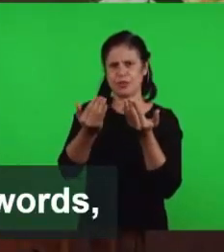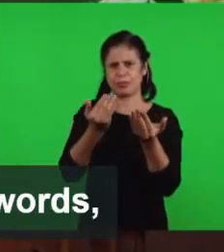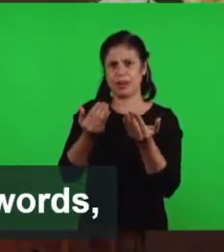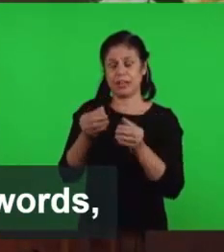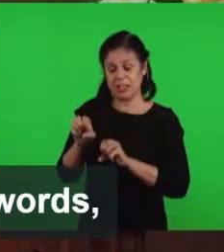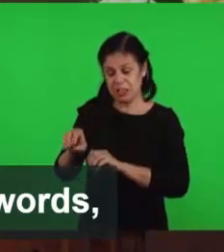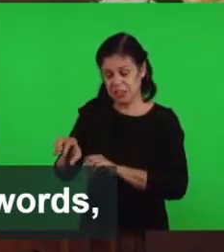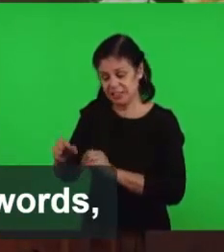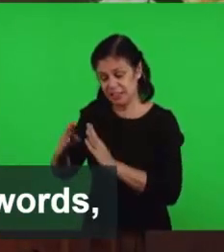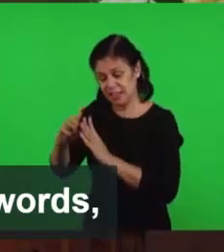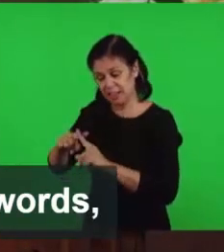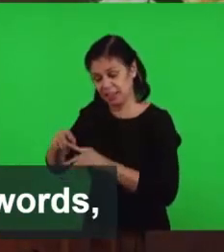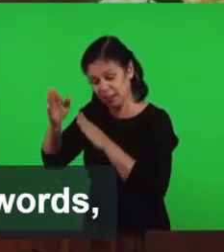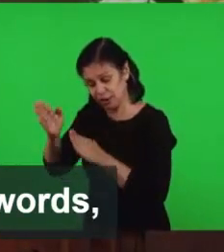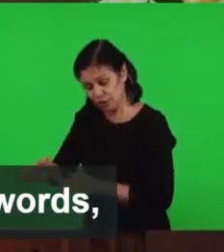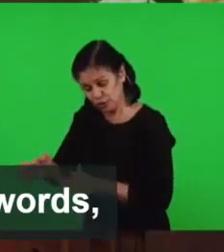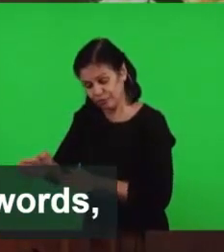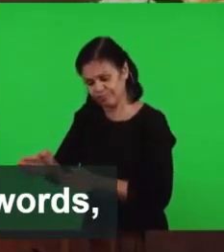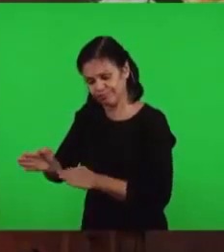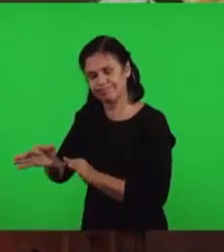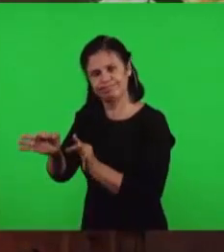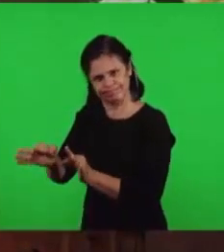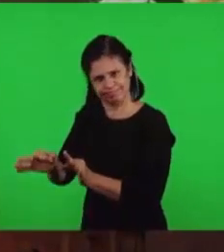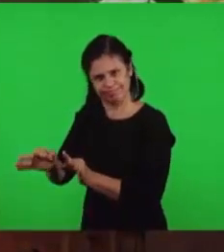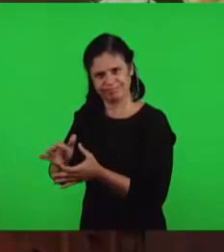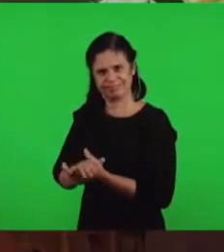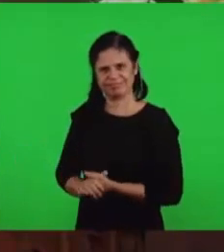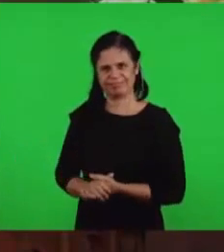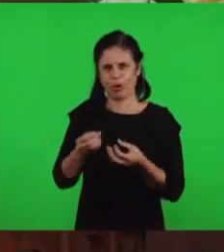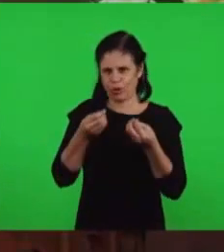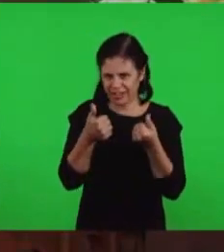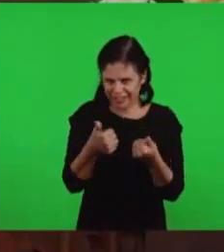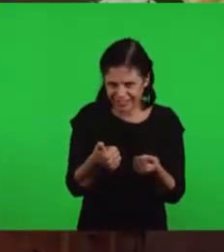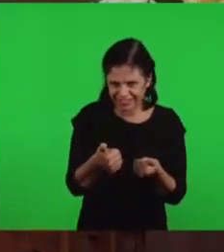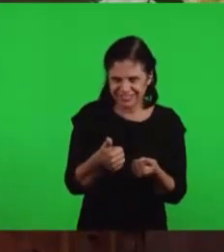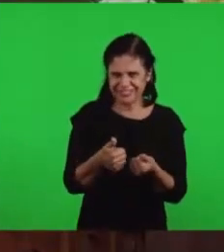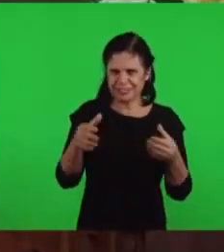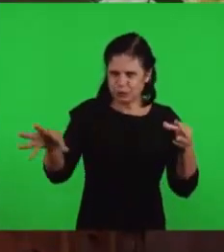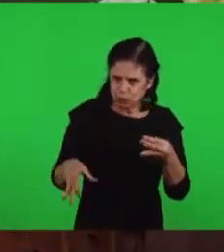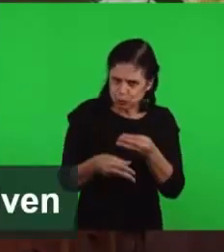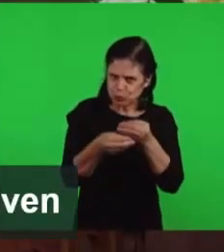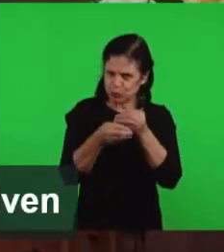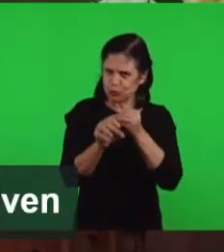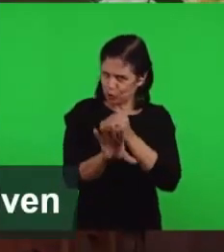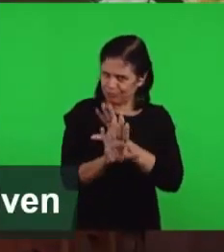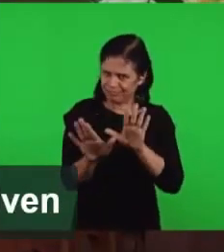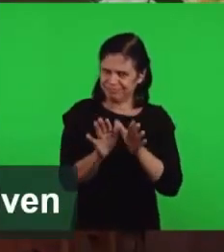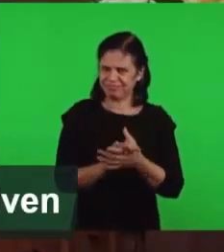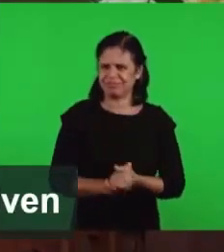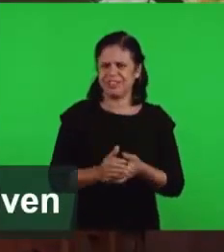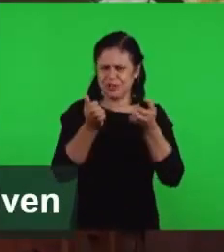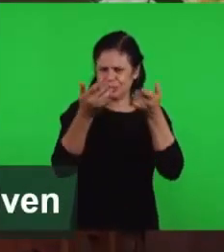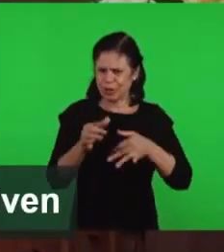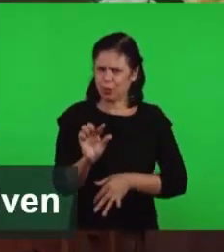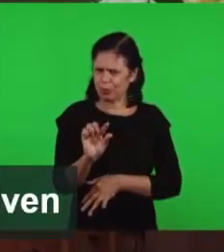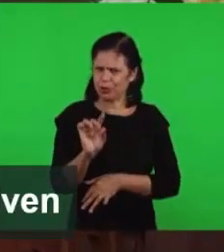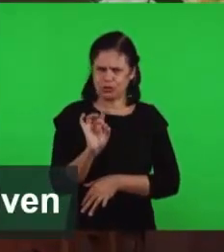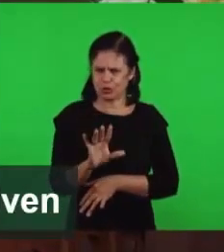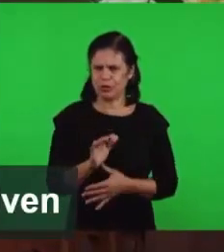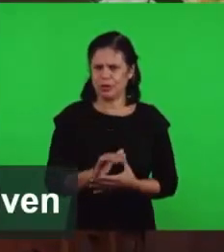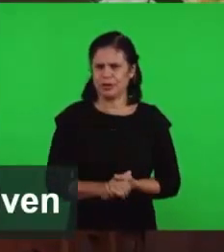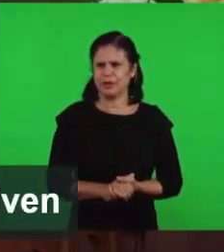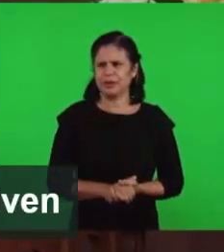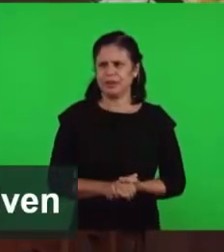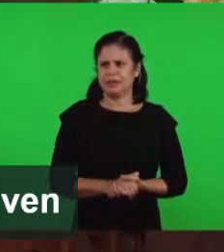tem que tomar então desses palavras nós não temos muita coisa mais para explicar apenas eu quero deixar aquilo